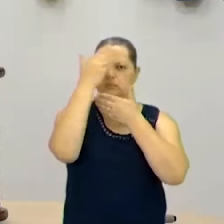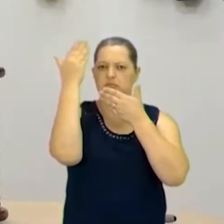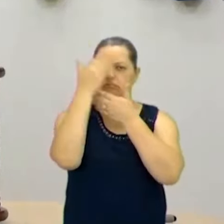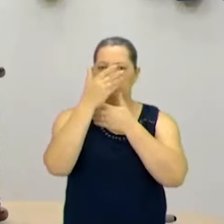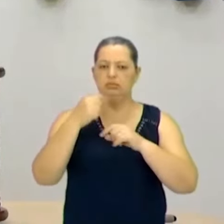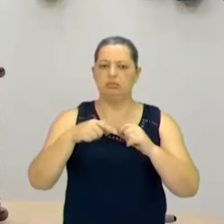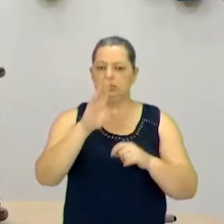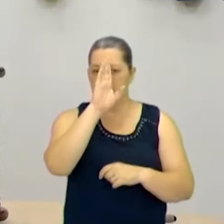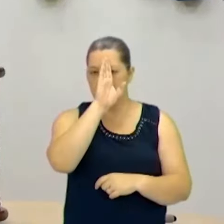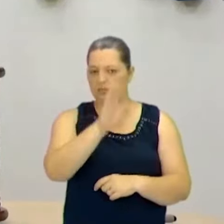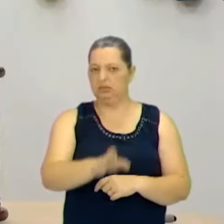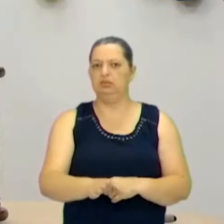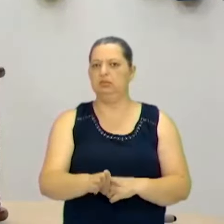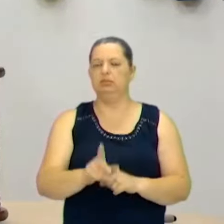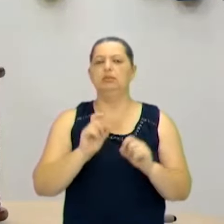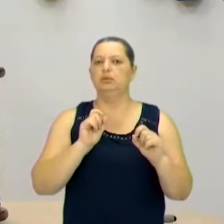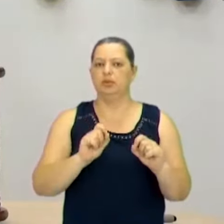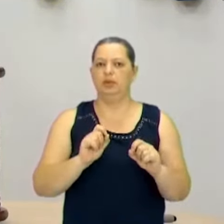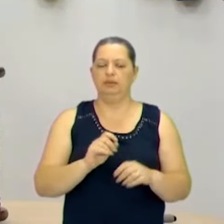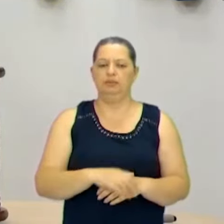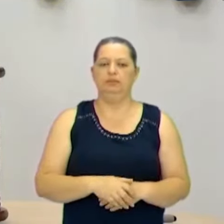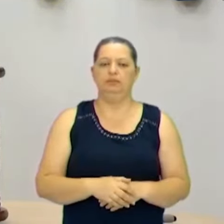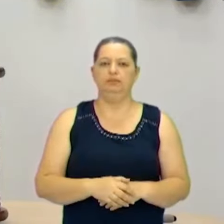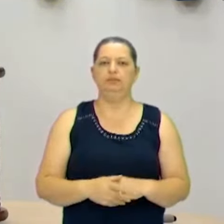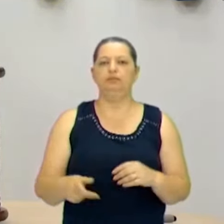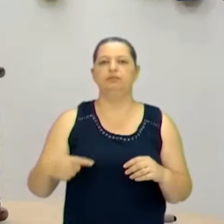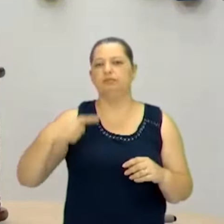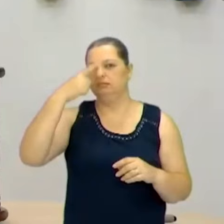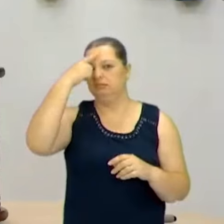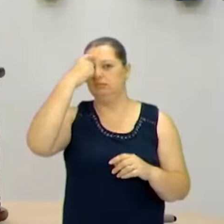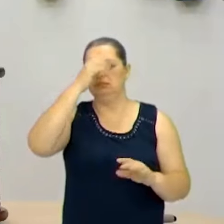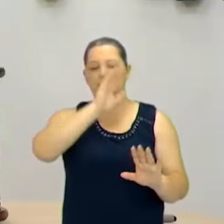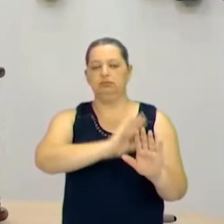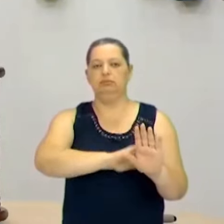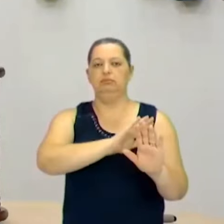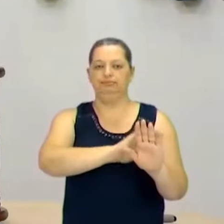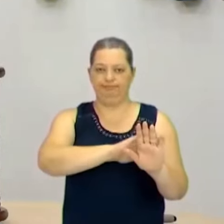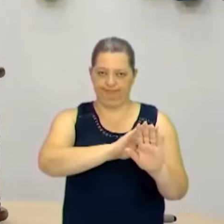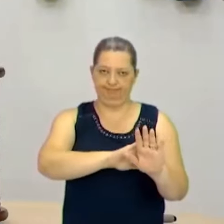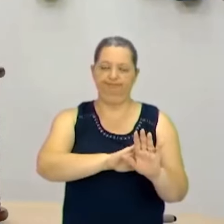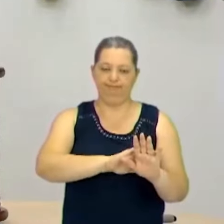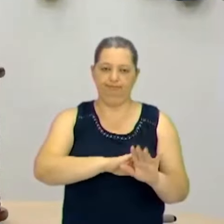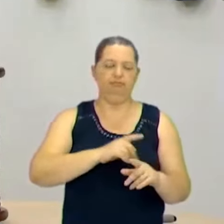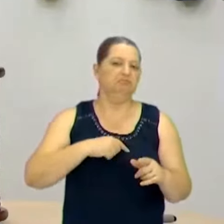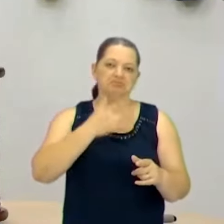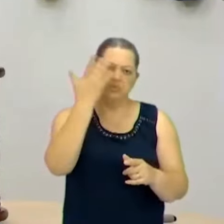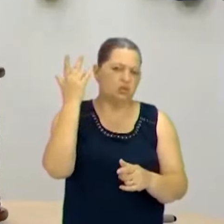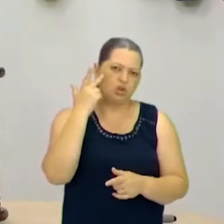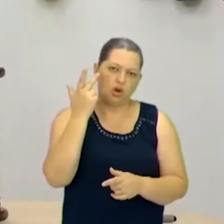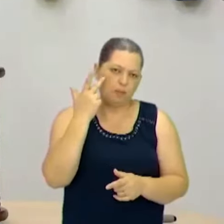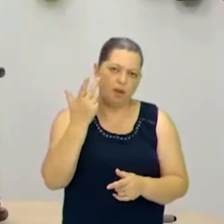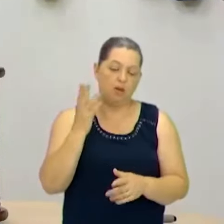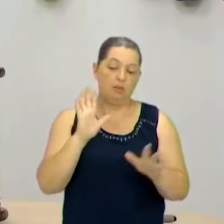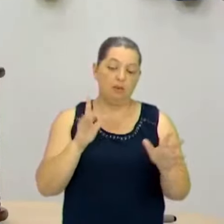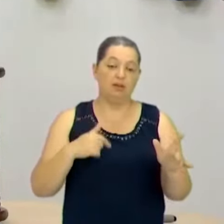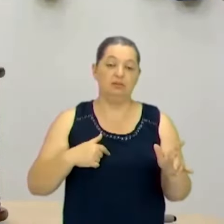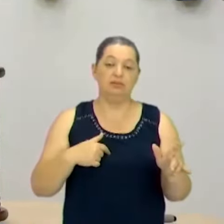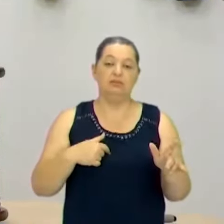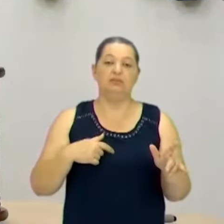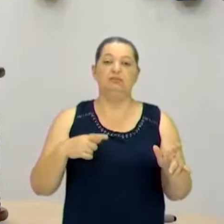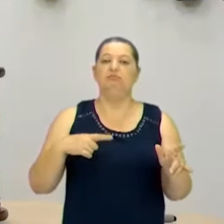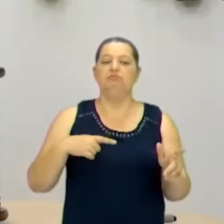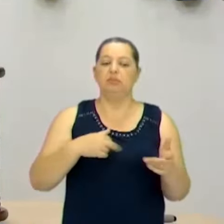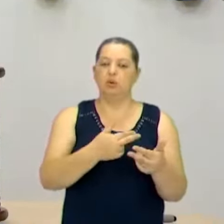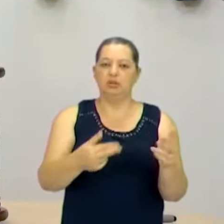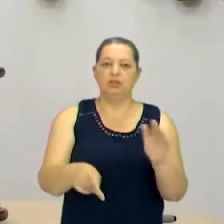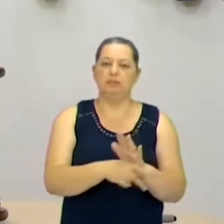concepção fundamentalista. Então, assim, são pessoas comuns, né? Pessoas comuns, só que com causas